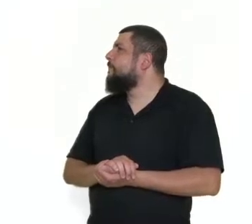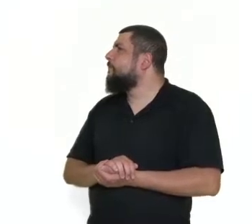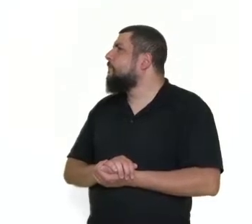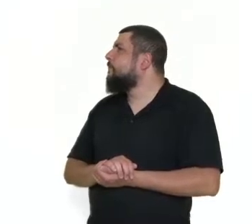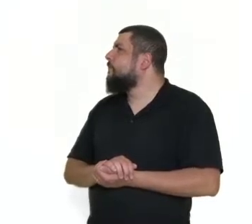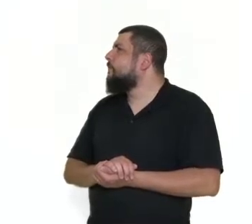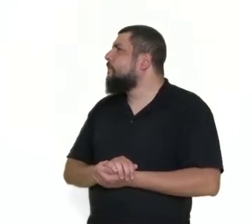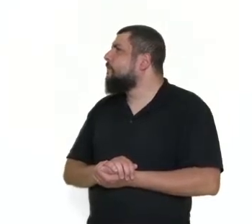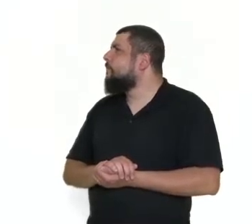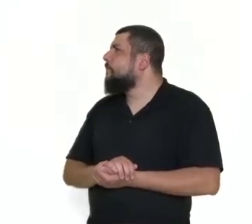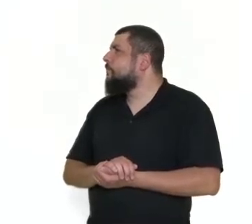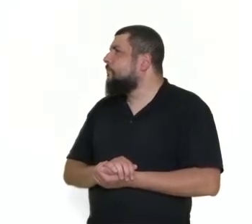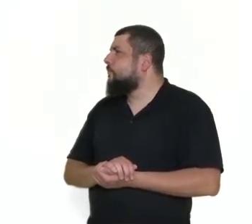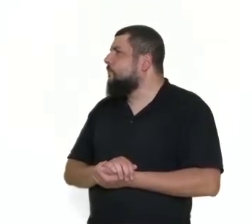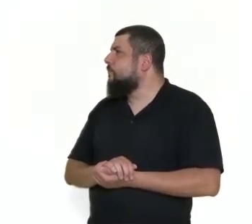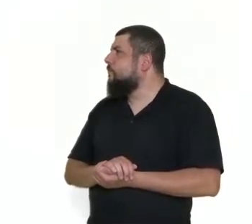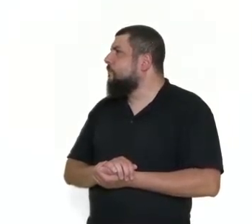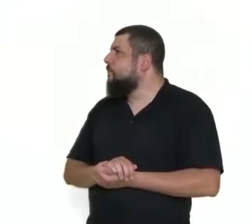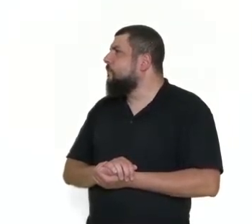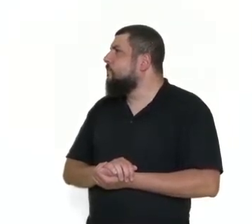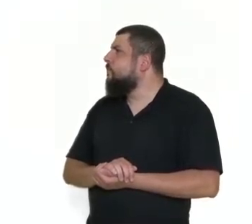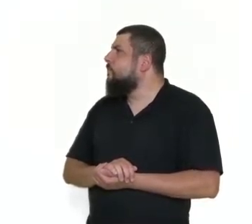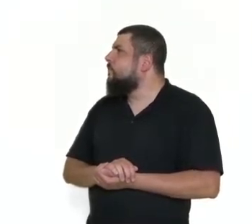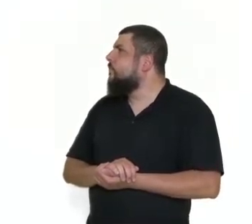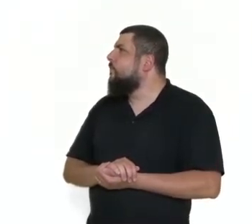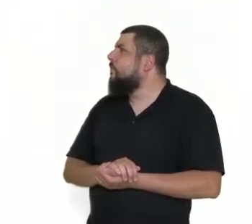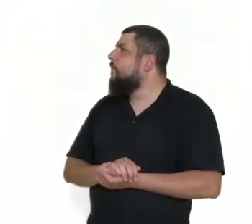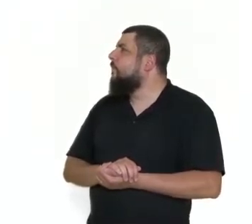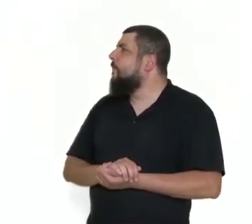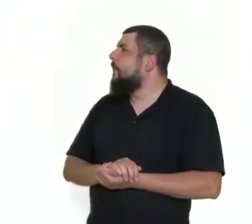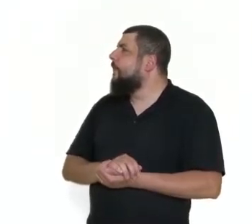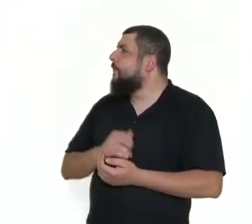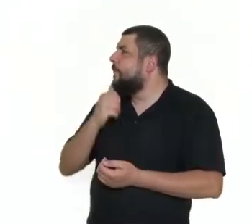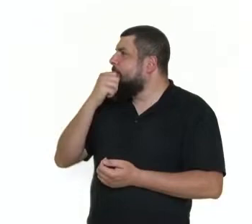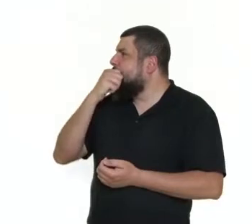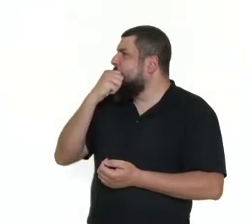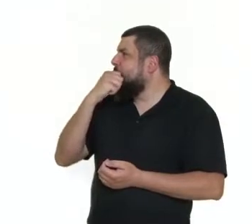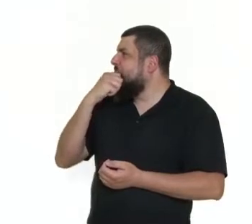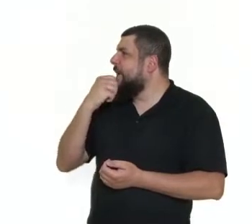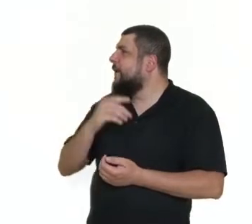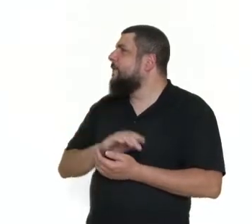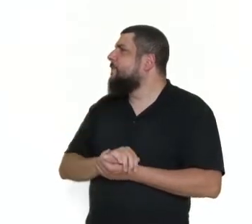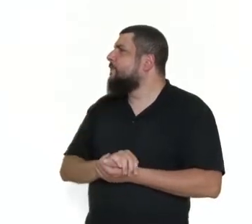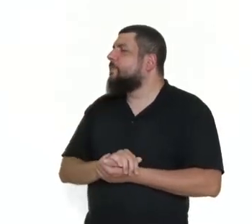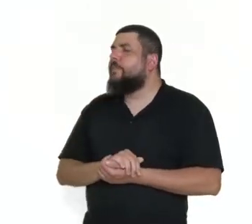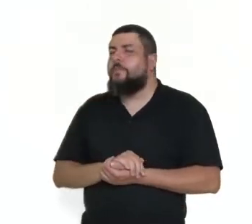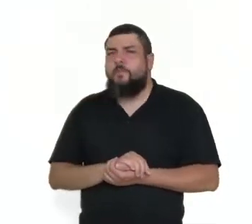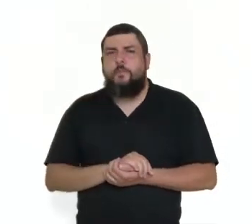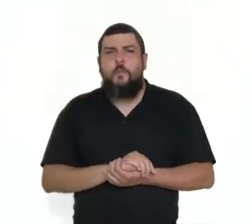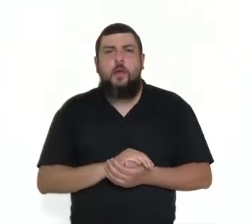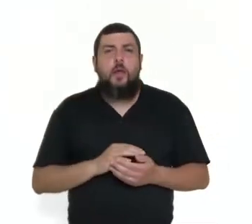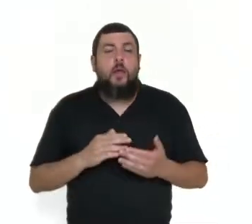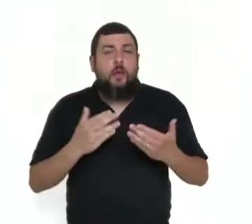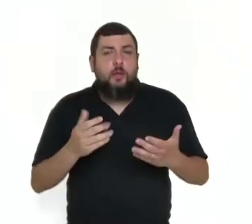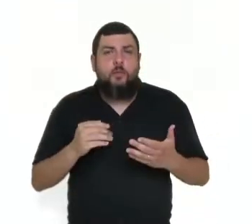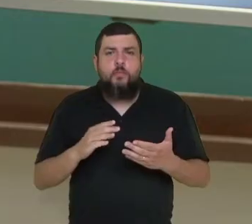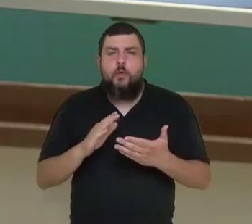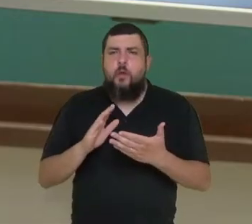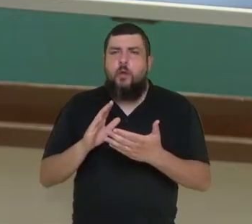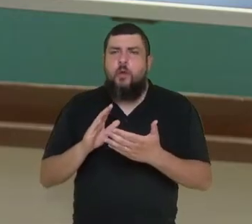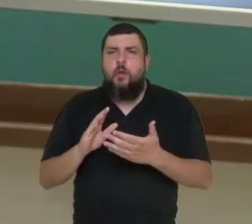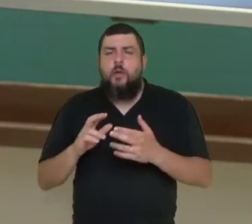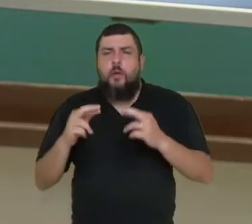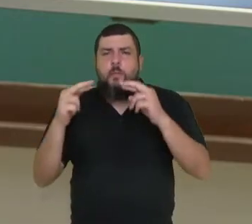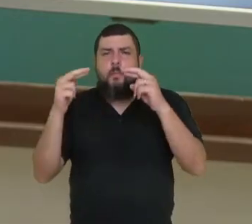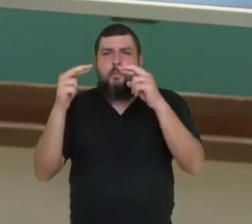fazemos distinção. Lutando por teus direitos, moralizas a nação. Né? Então temos rimas que se alternam, né? Que a